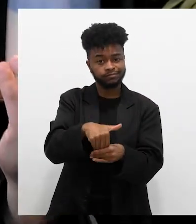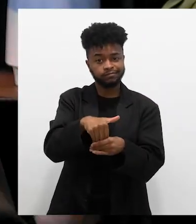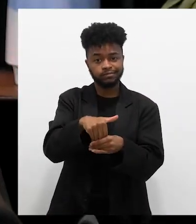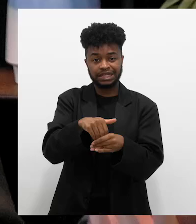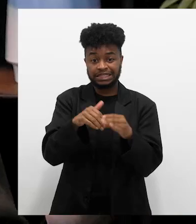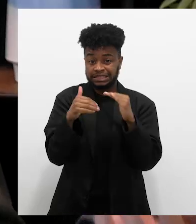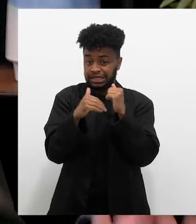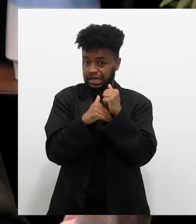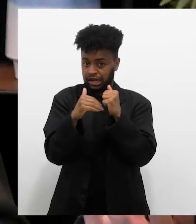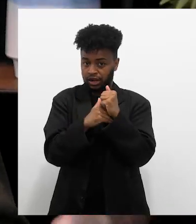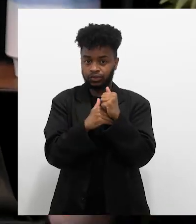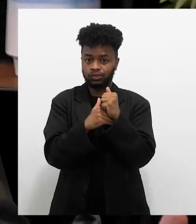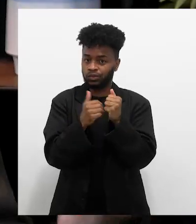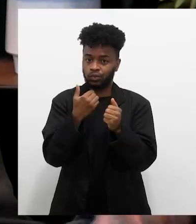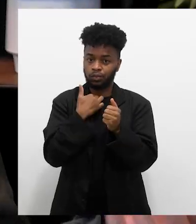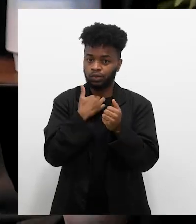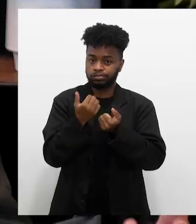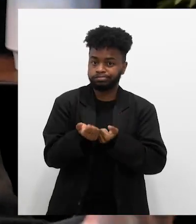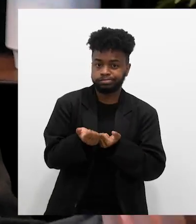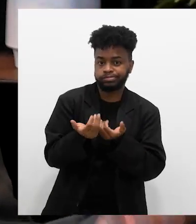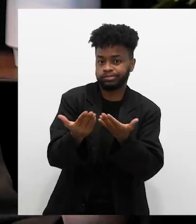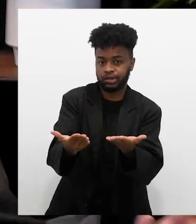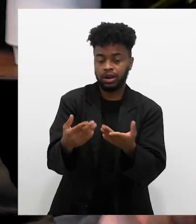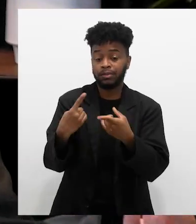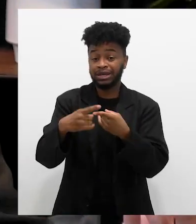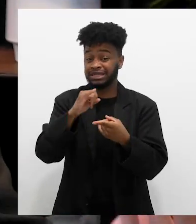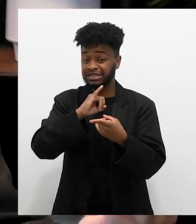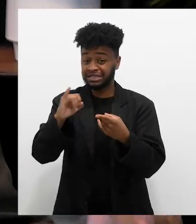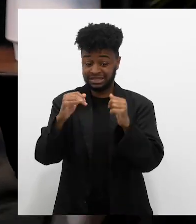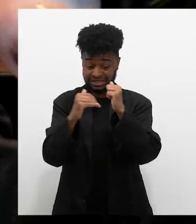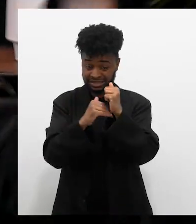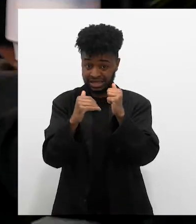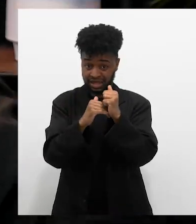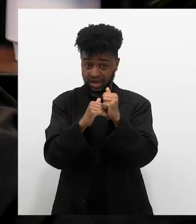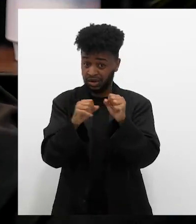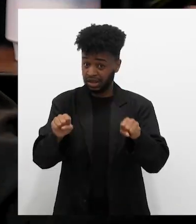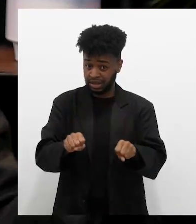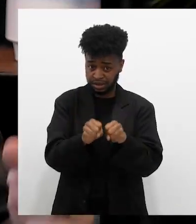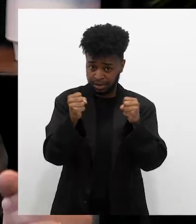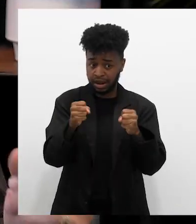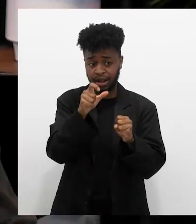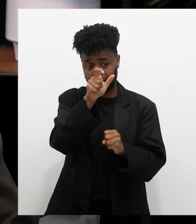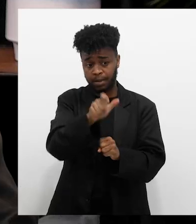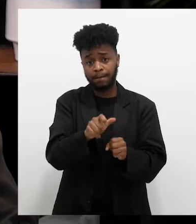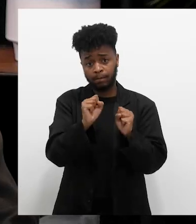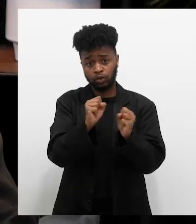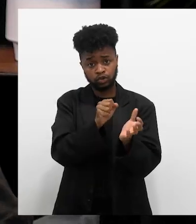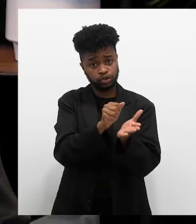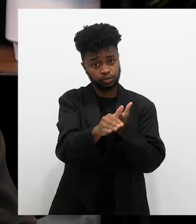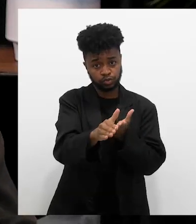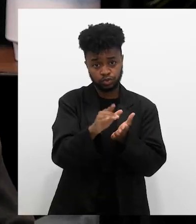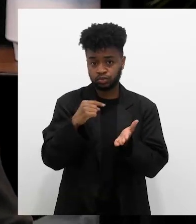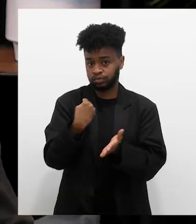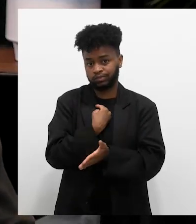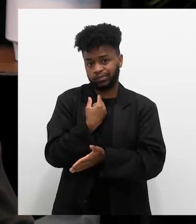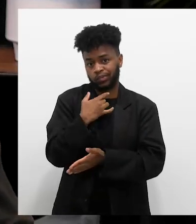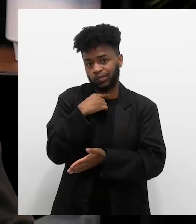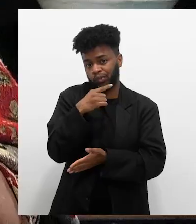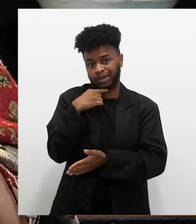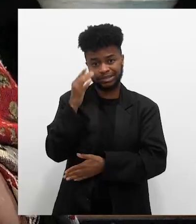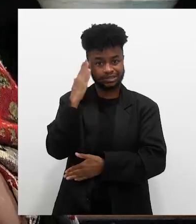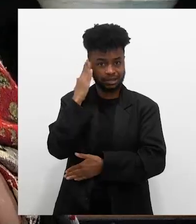um sigilo fortíssimo pontifício que, se Não quebrado, podemos inclusive leva à saber. excomunhão de quem quebra, então nós não temos como